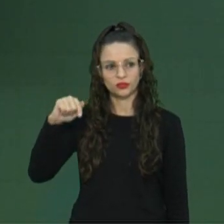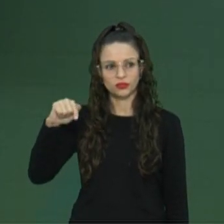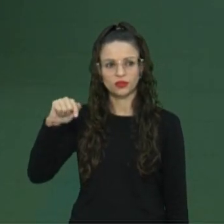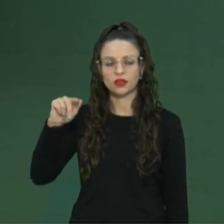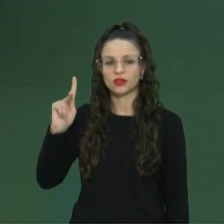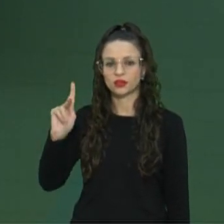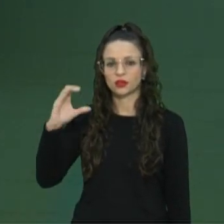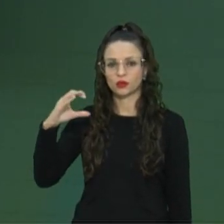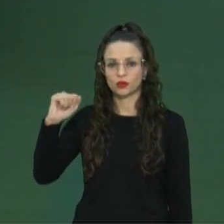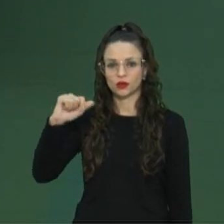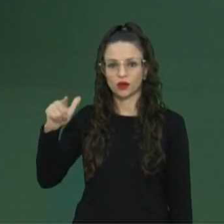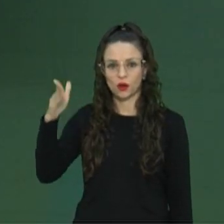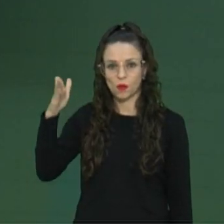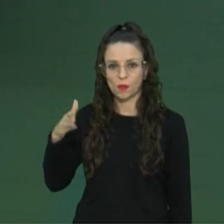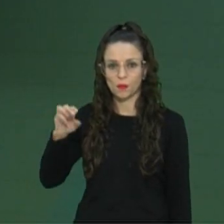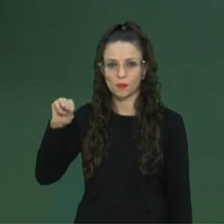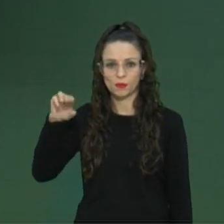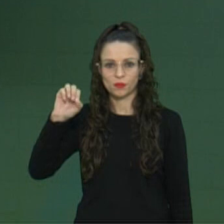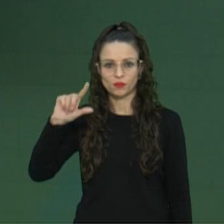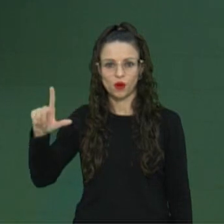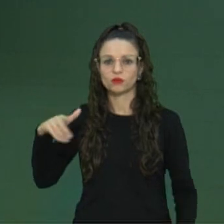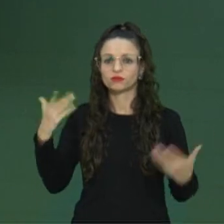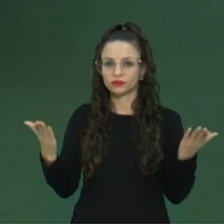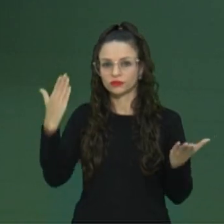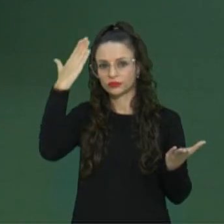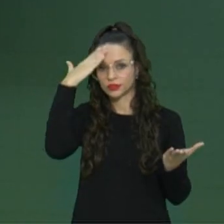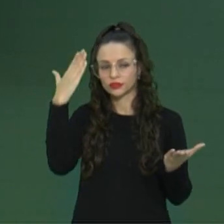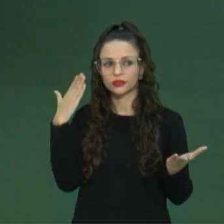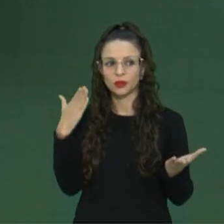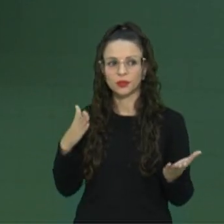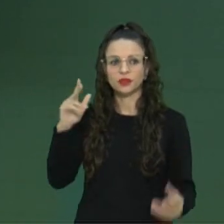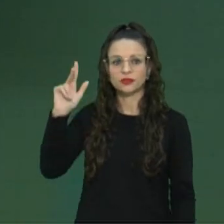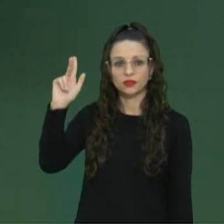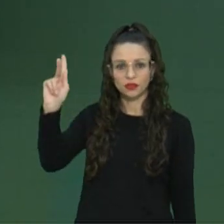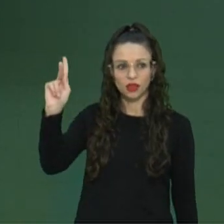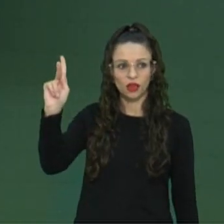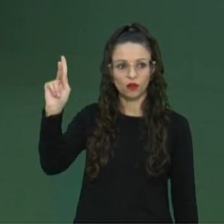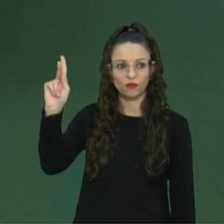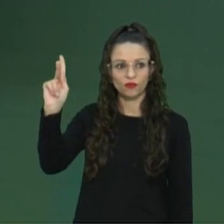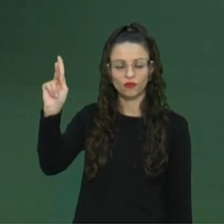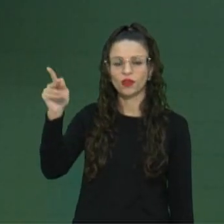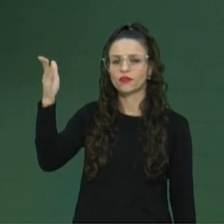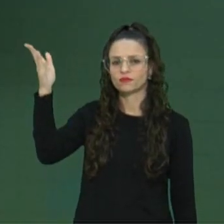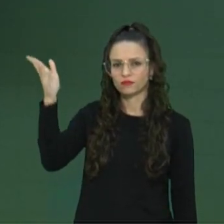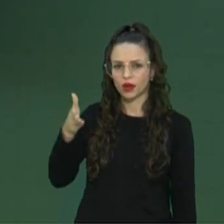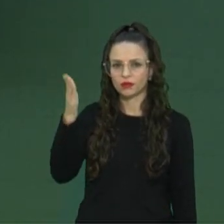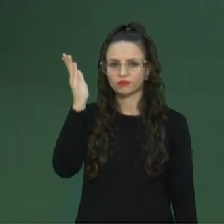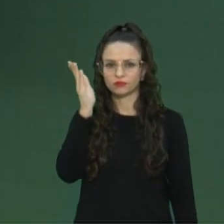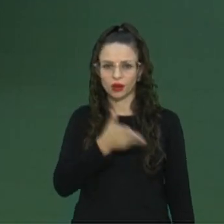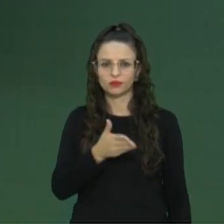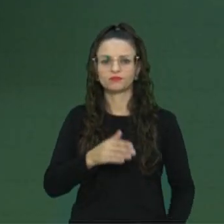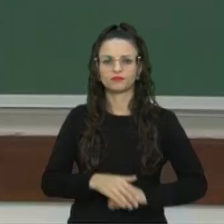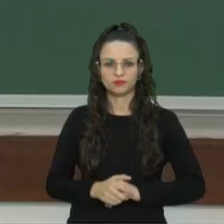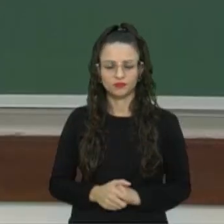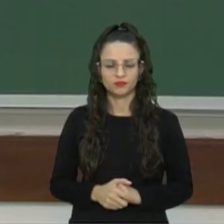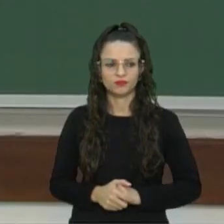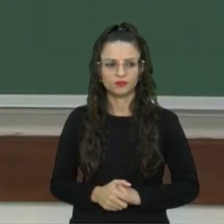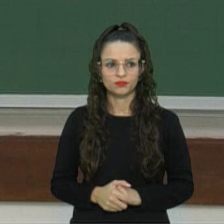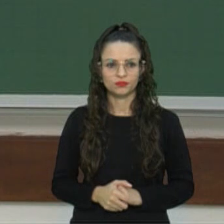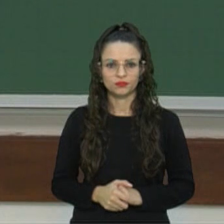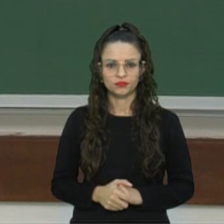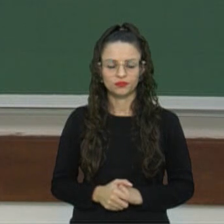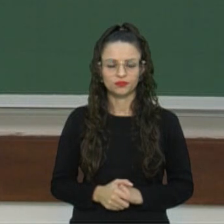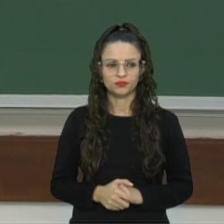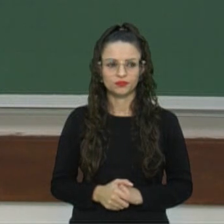224,97 quilocaloria por mol. E aí a gente sabe que esse Kelvin aqui, a gente elimina com o outro lá que está no lado de baixo